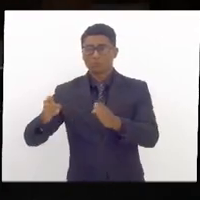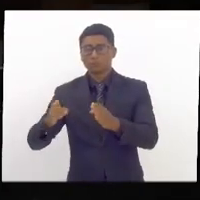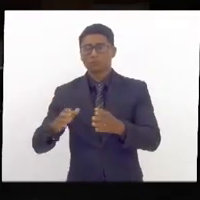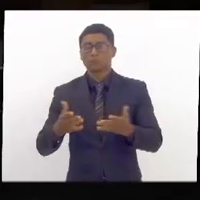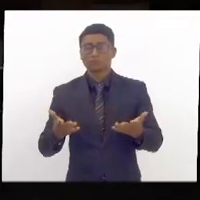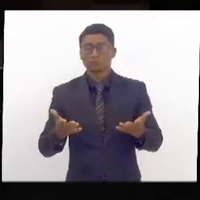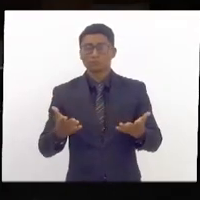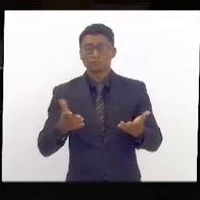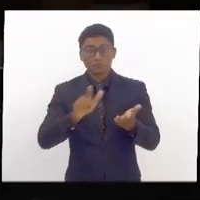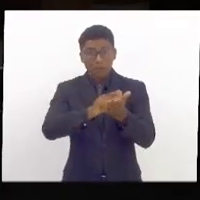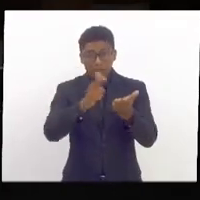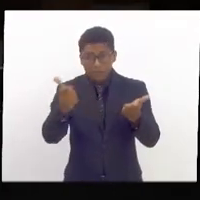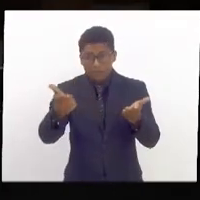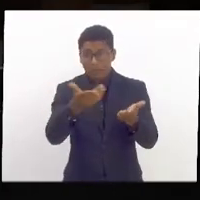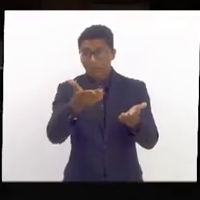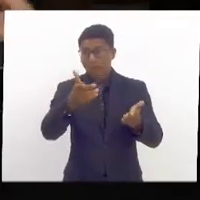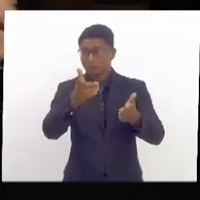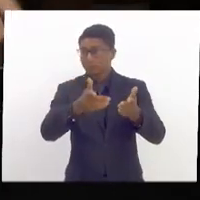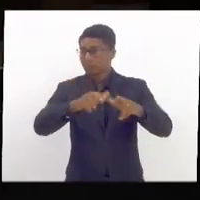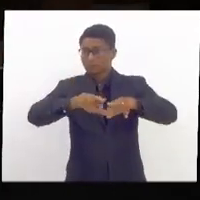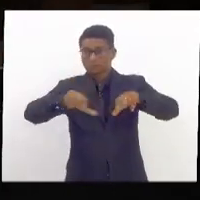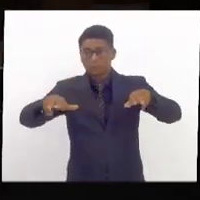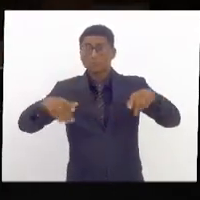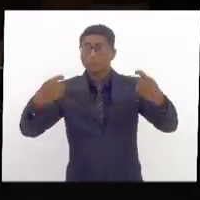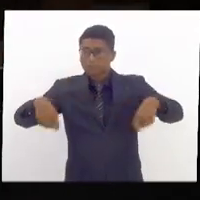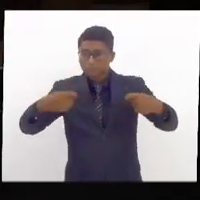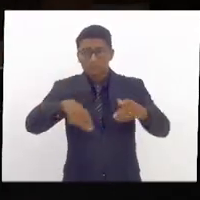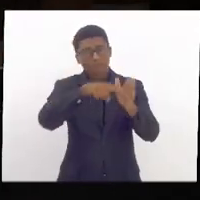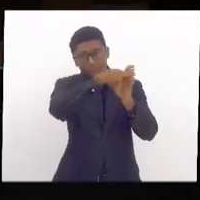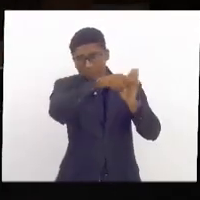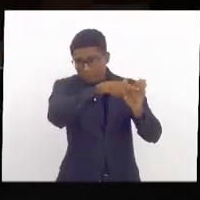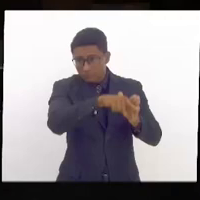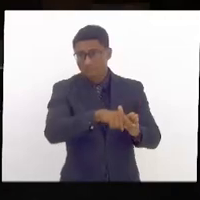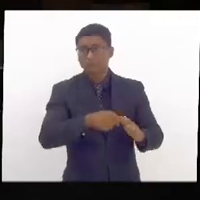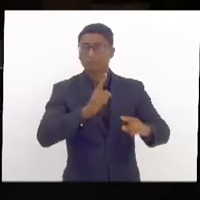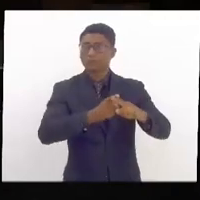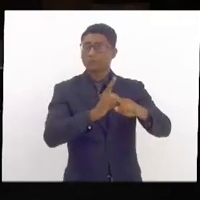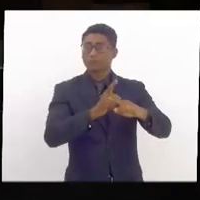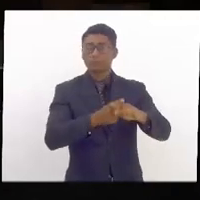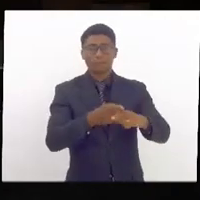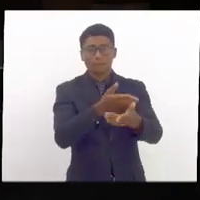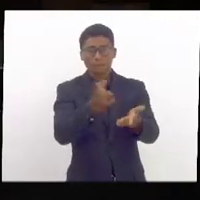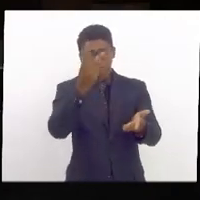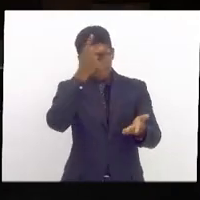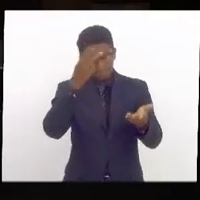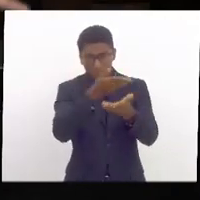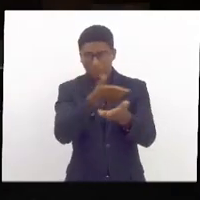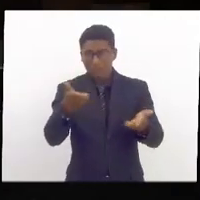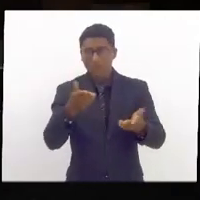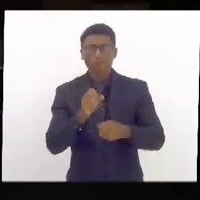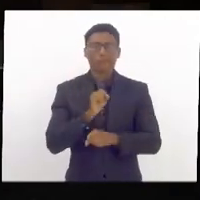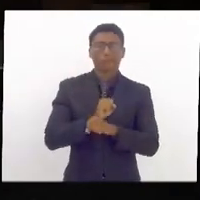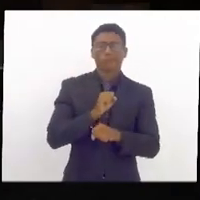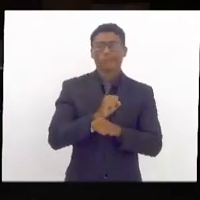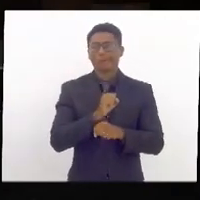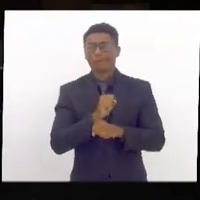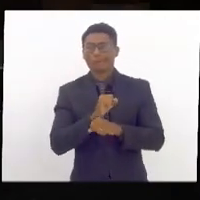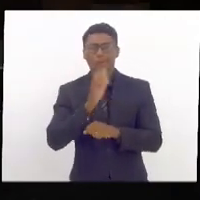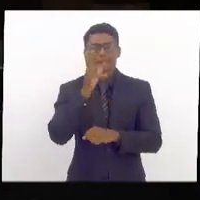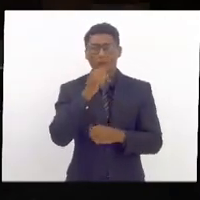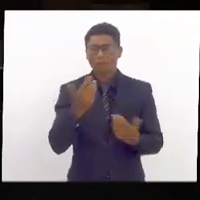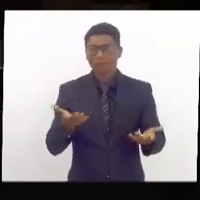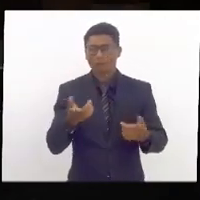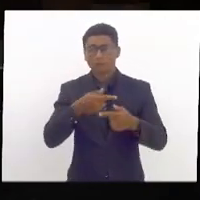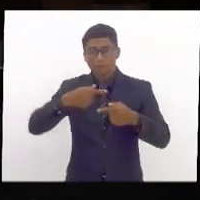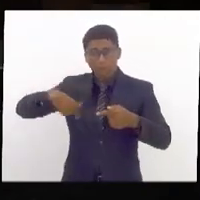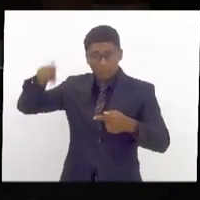Então, quero que a imprensa volte a bater na questão da Supervia, que está deixando o passageiro do sistema ferroviário a pé, aguardando. Semana passada,